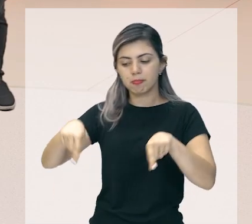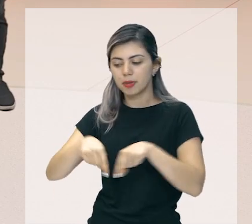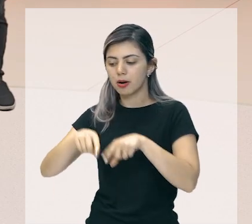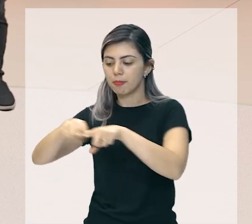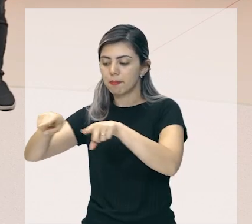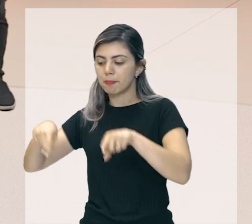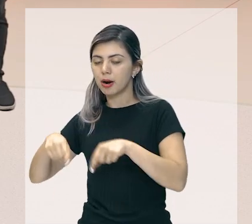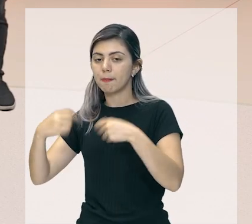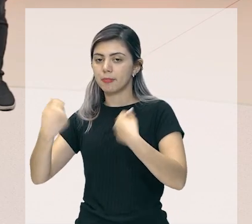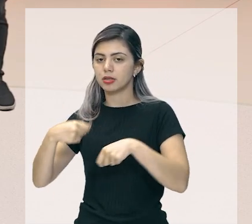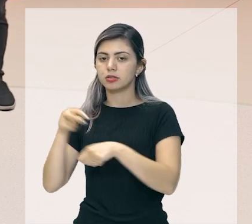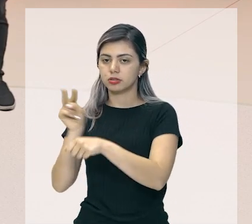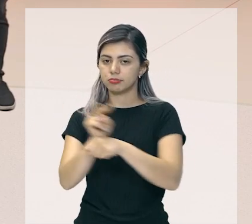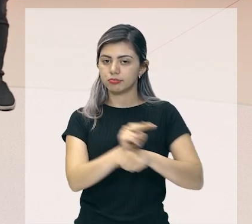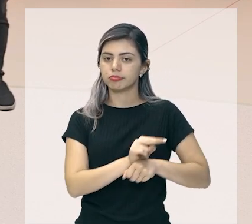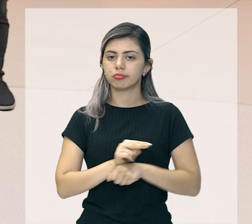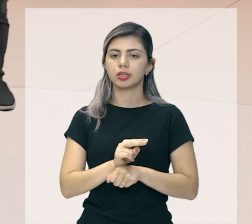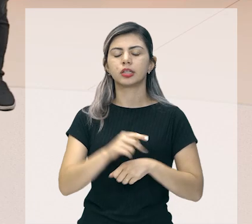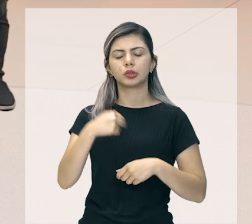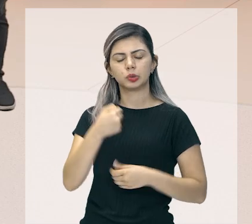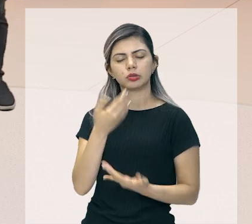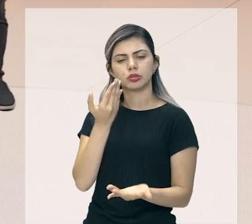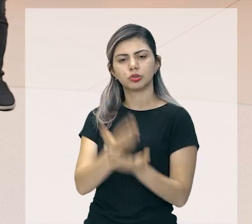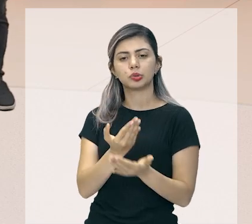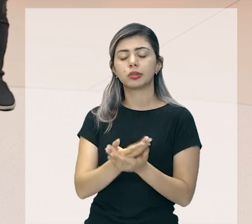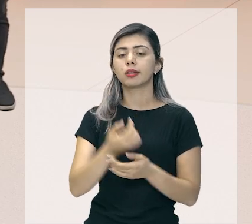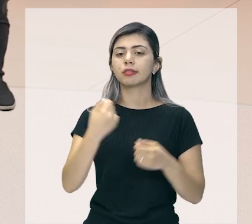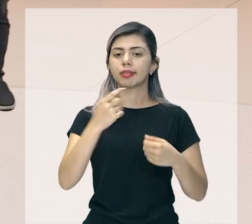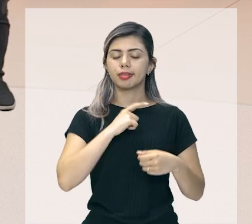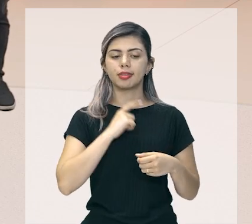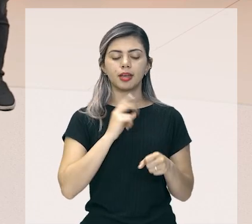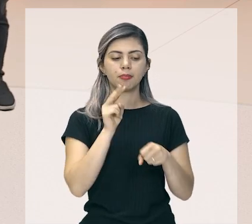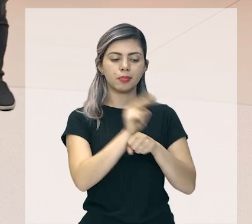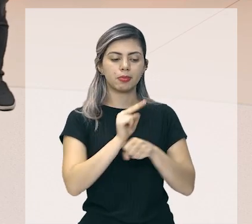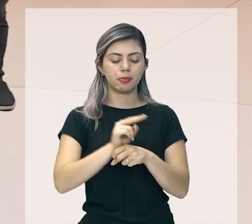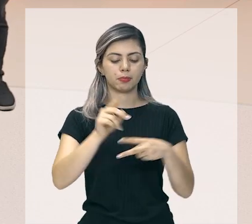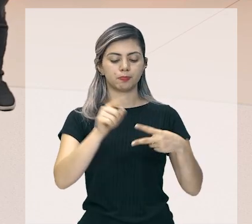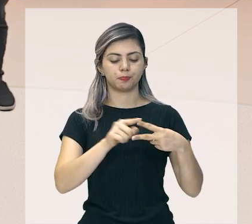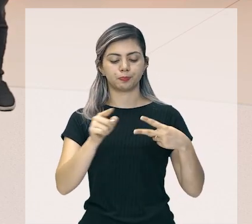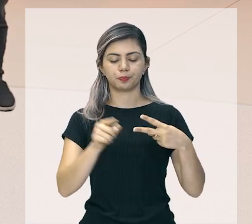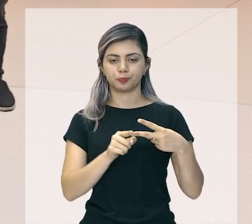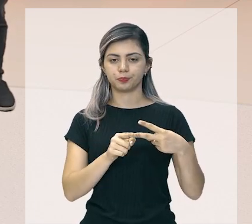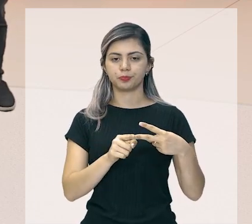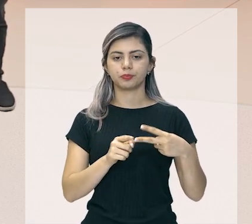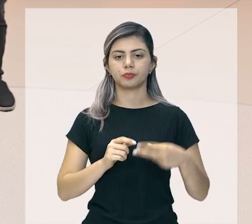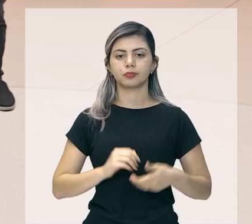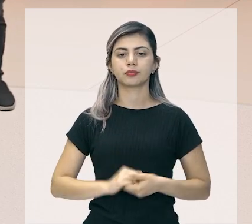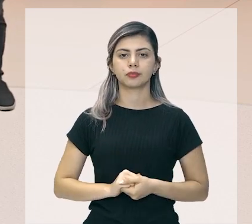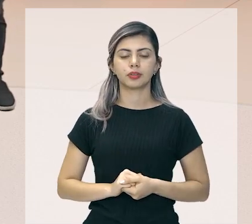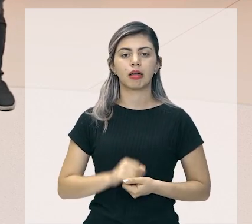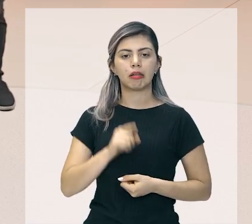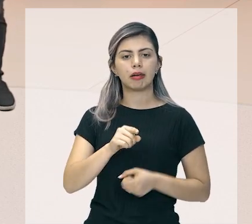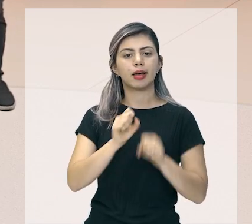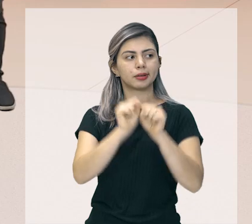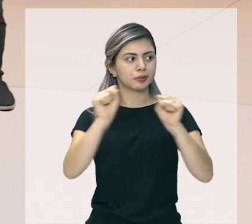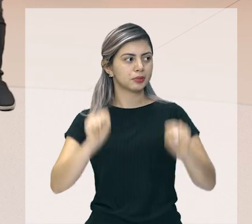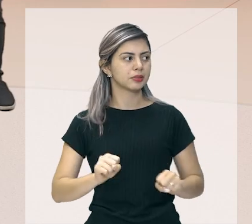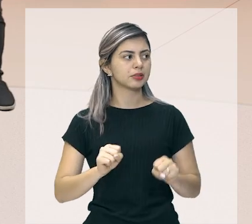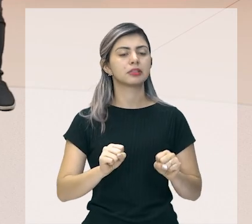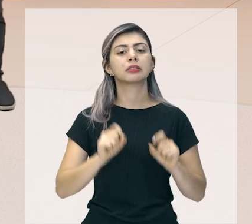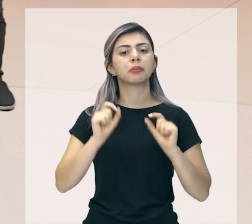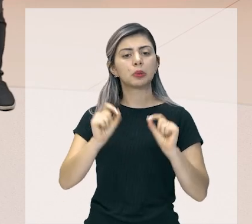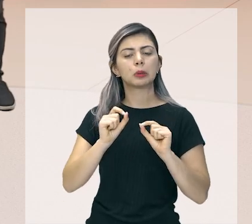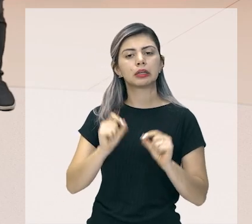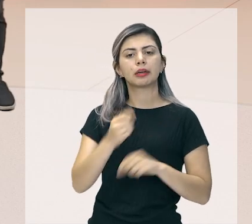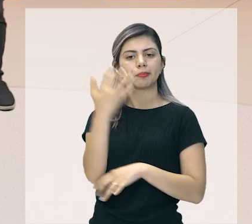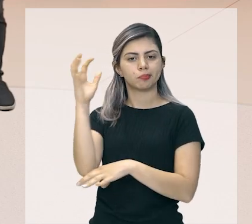utilizadas de maneira correta. E a gente verificou na aula que existem 2 tipos de unidades de conservação, né, dentro do Sistema Nacional do Meio Ambiente aqui, que